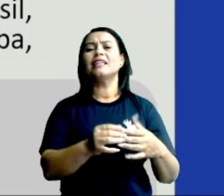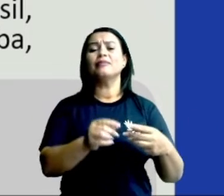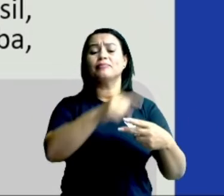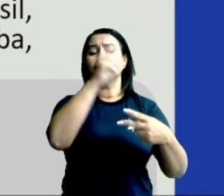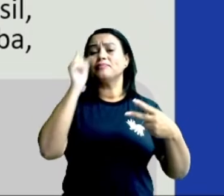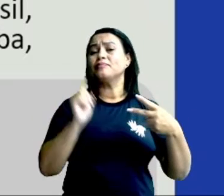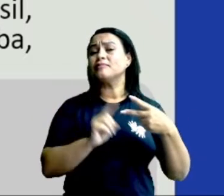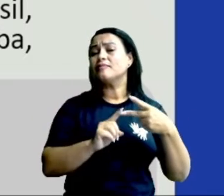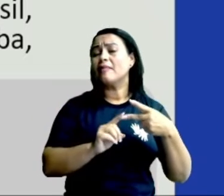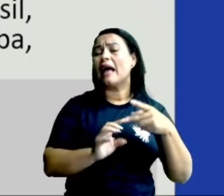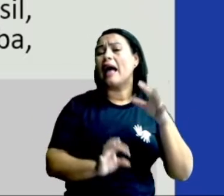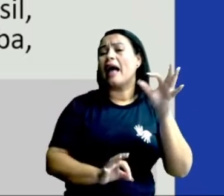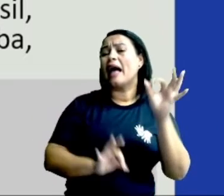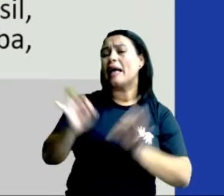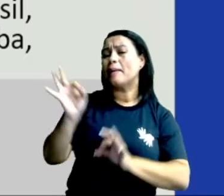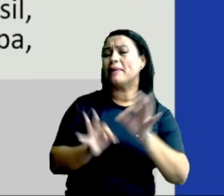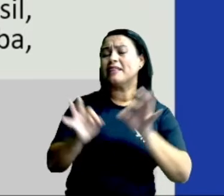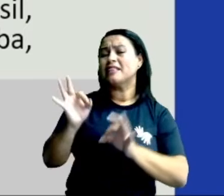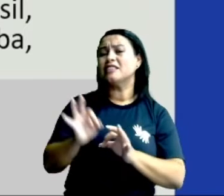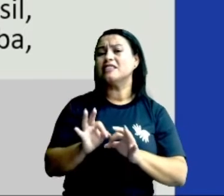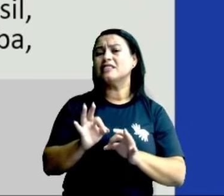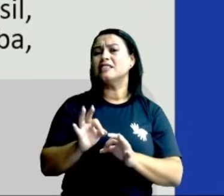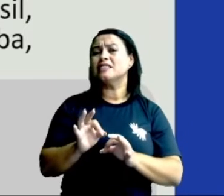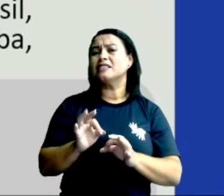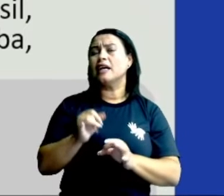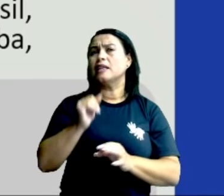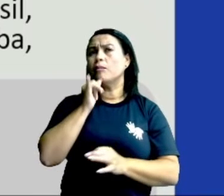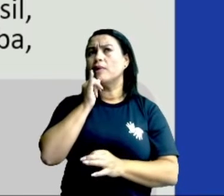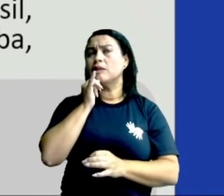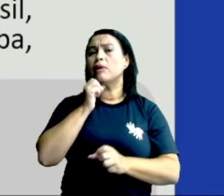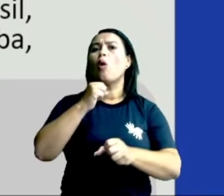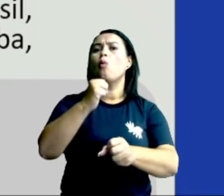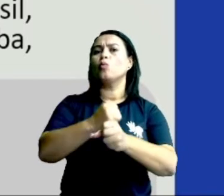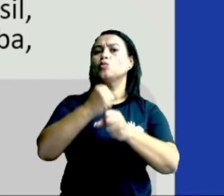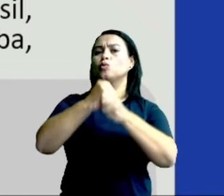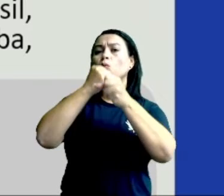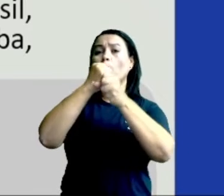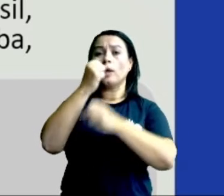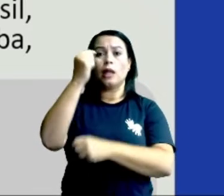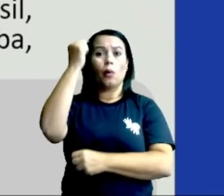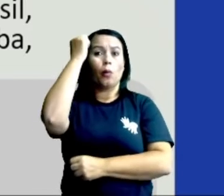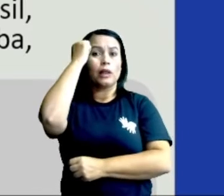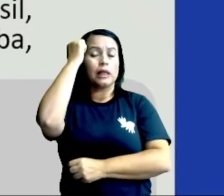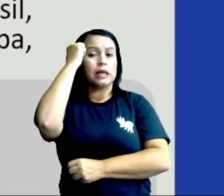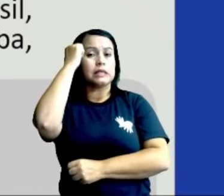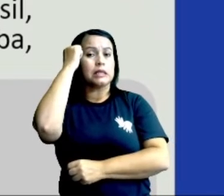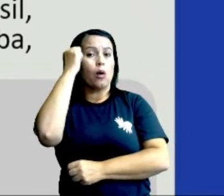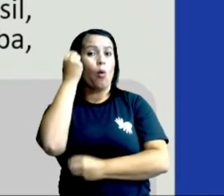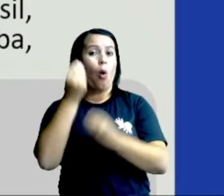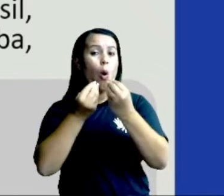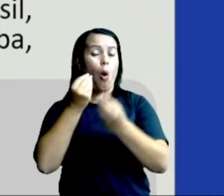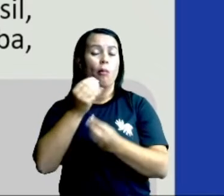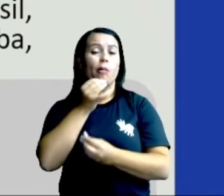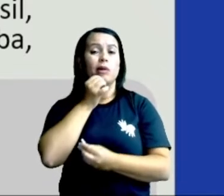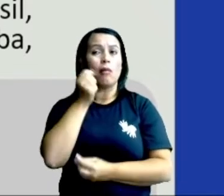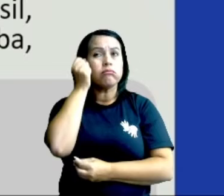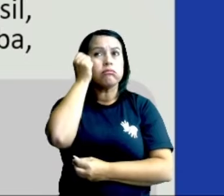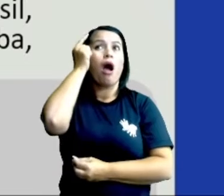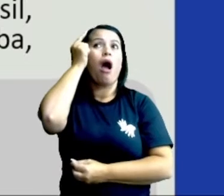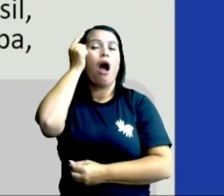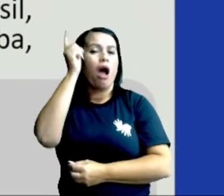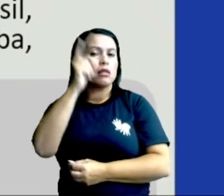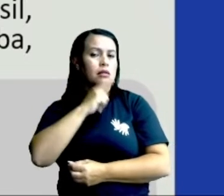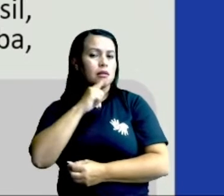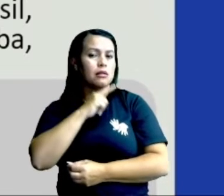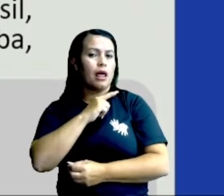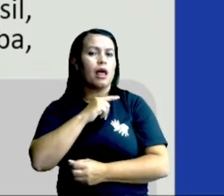cidades construídas intencionalmente, ó, ela tem uma intenção, com planejamento, geralmente são